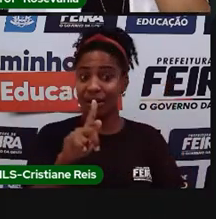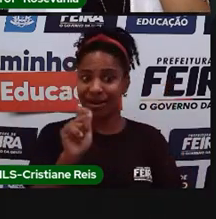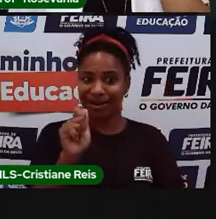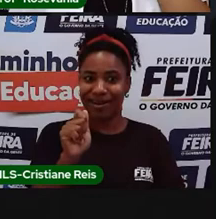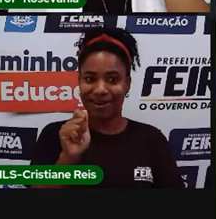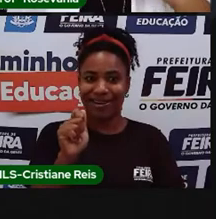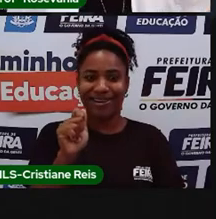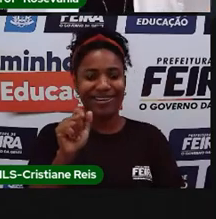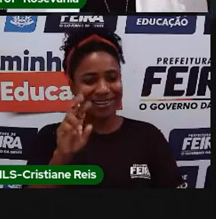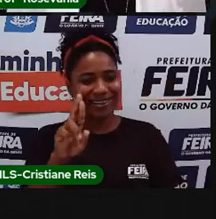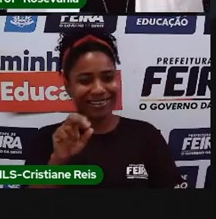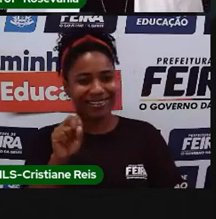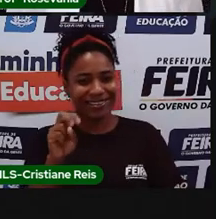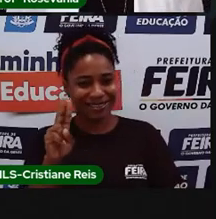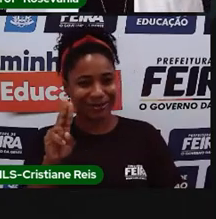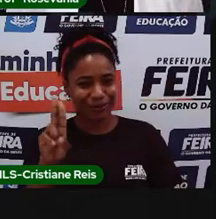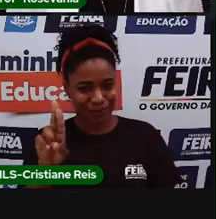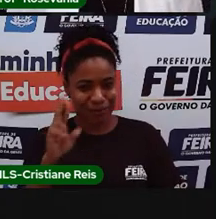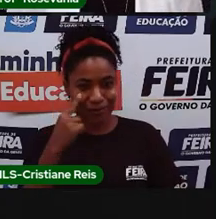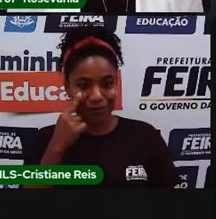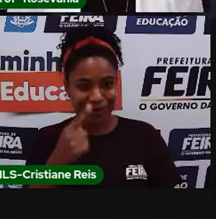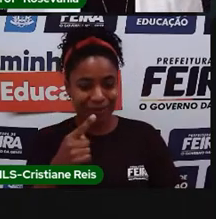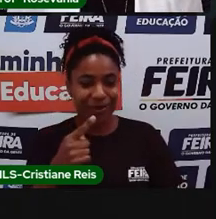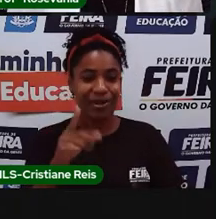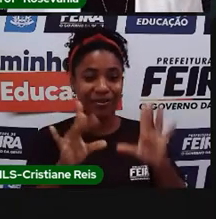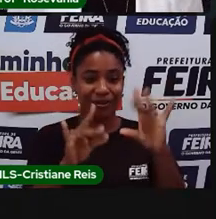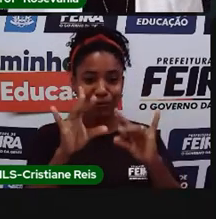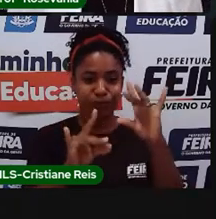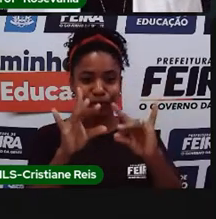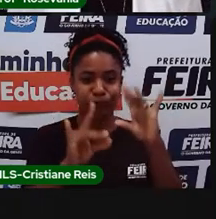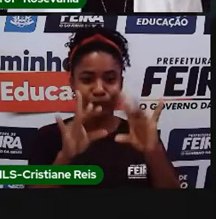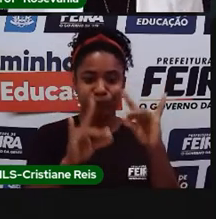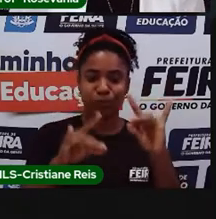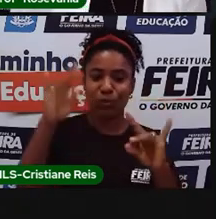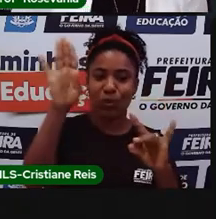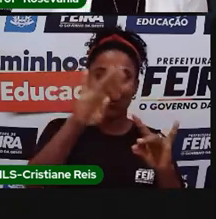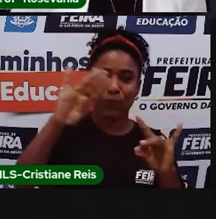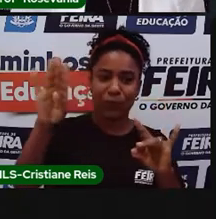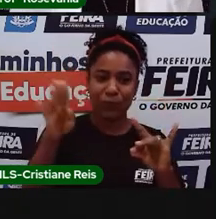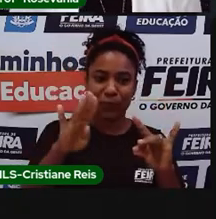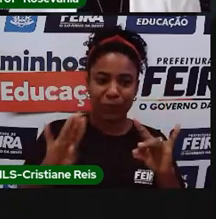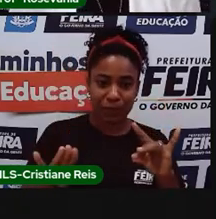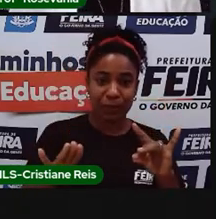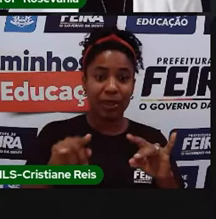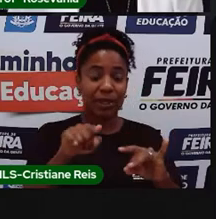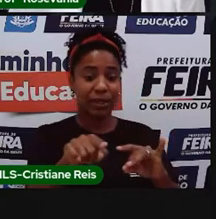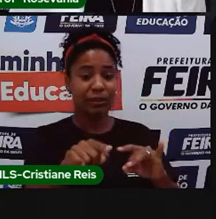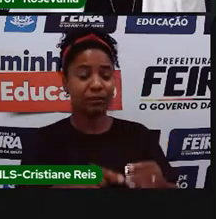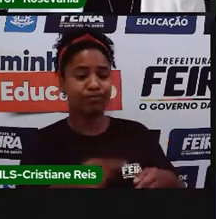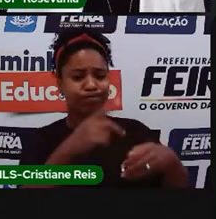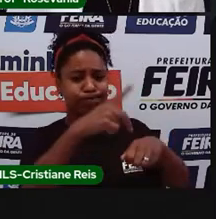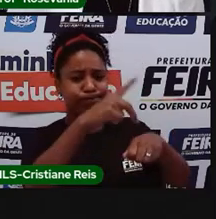de argila, né? E esse aí foi pintado numa parede. Ele tem um tamanho de